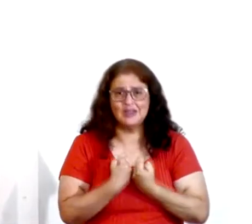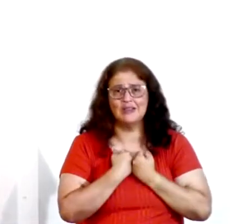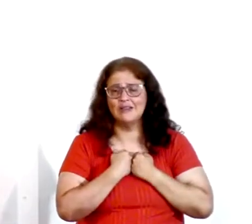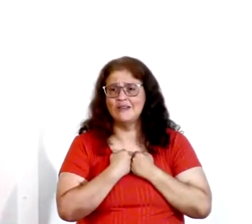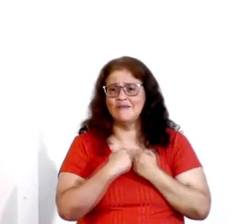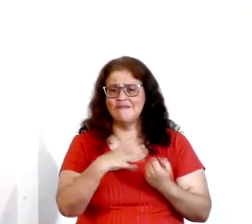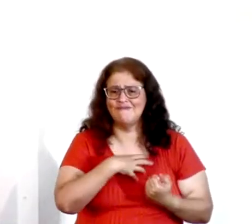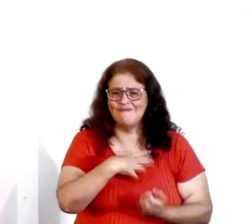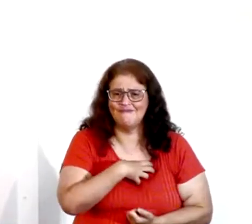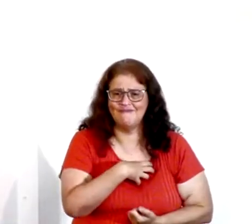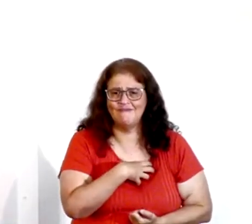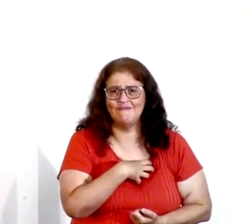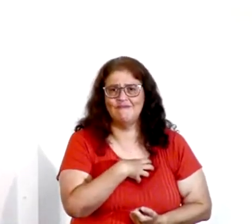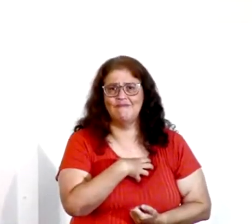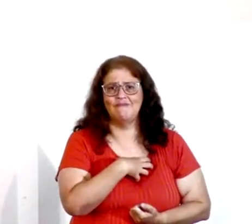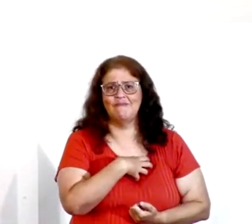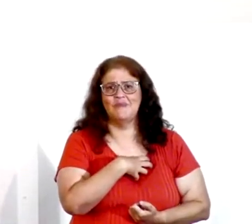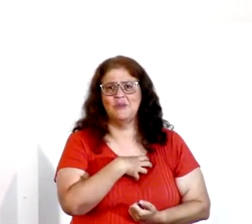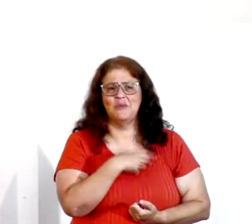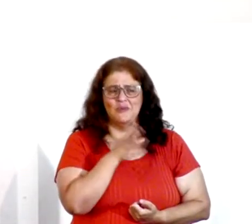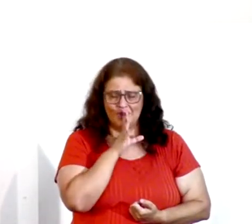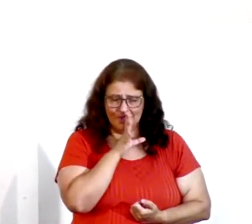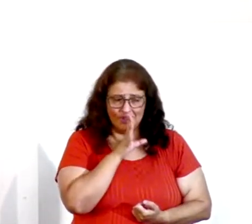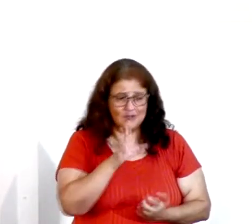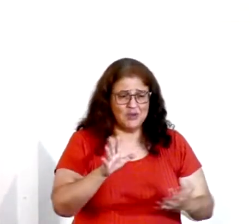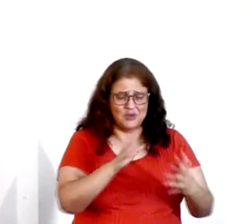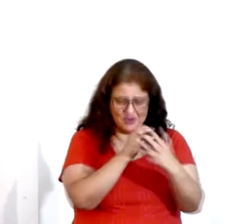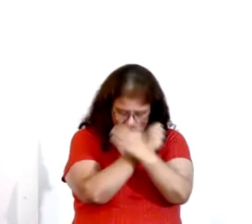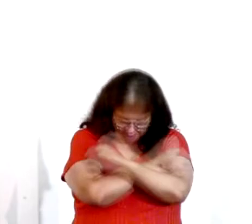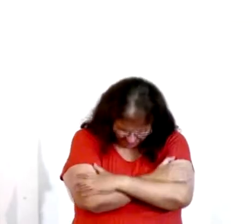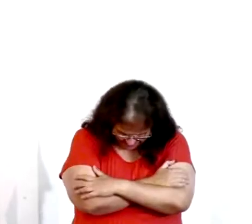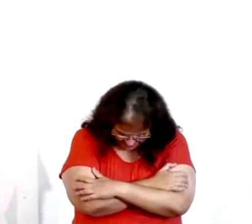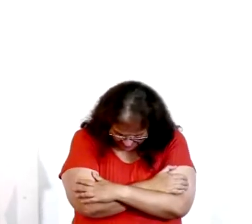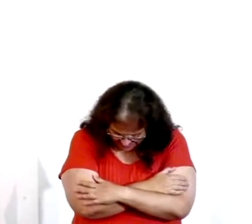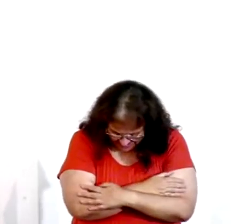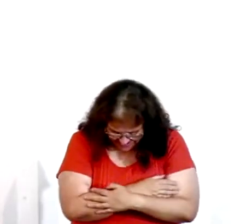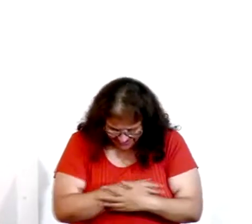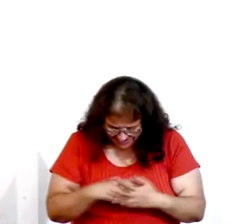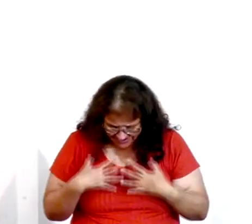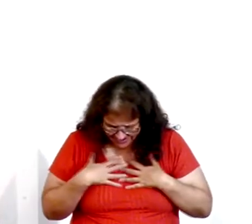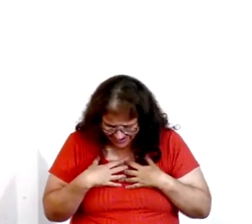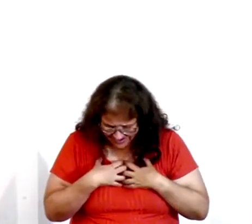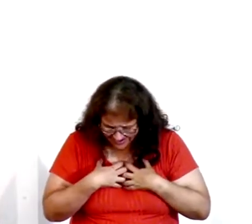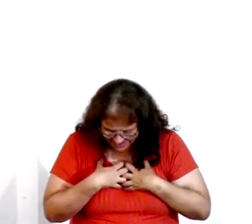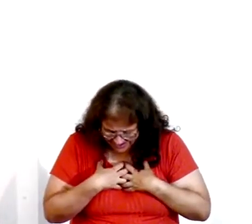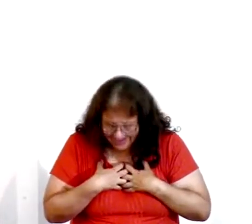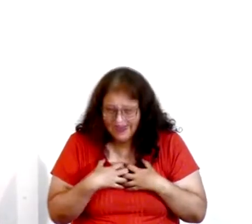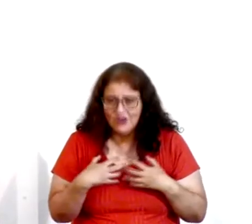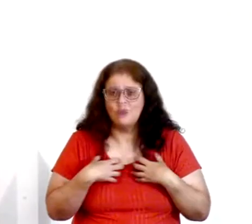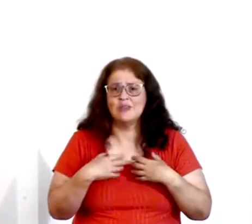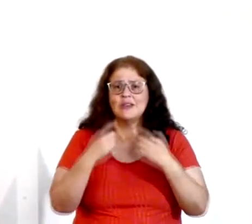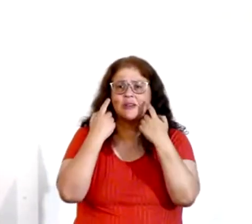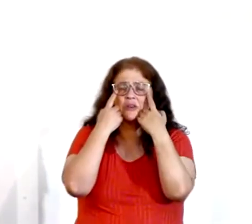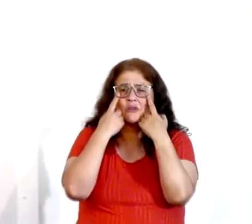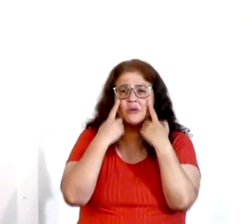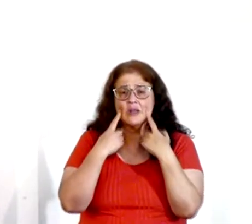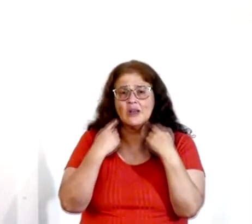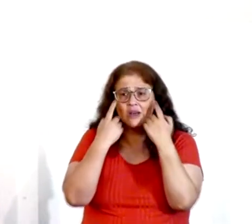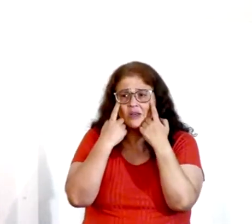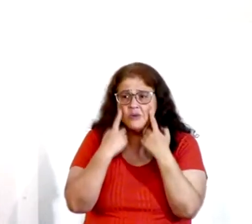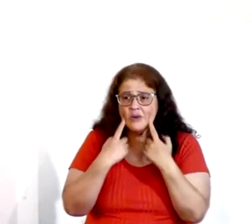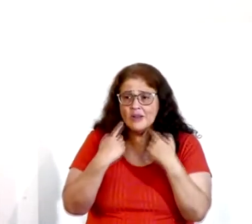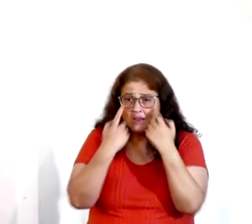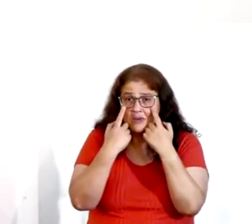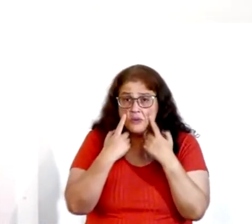mas um silêncio sepulcral, e homens e mulheres com lágrimas em seus